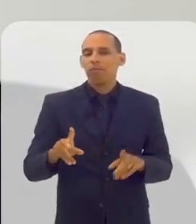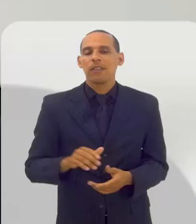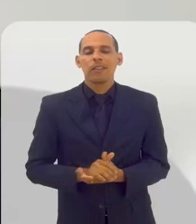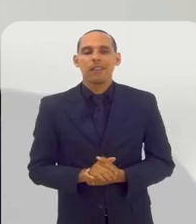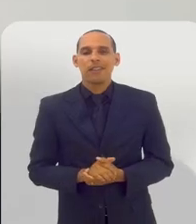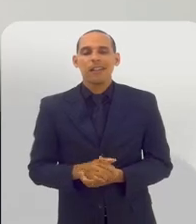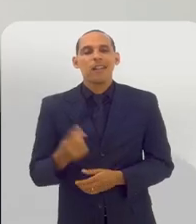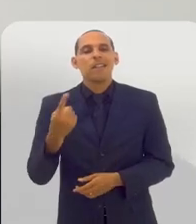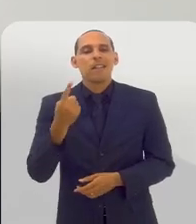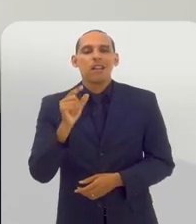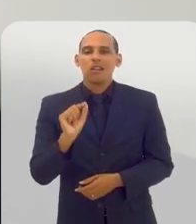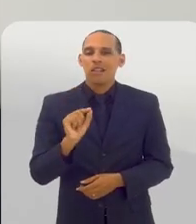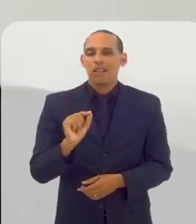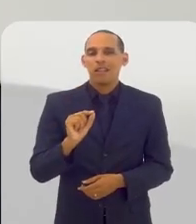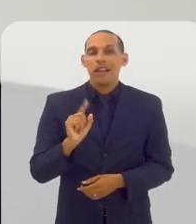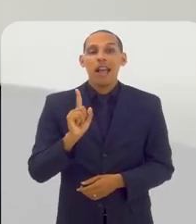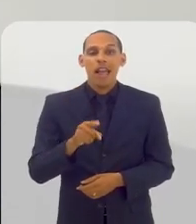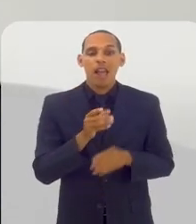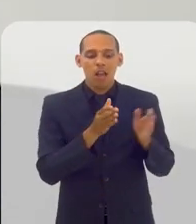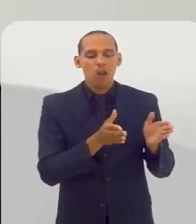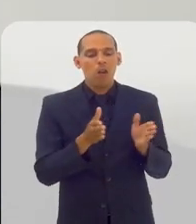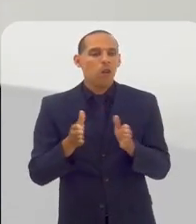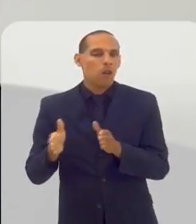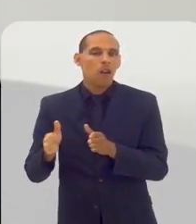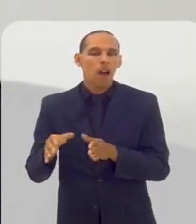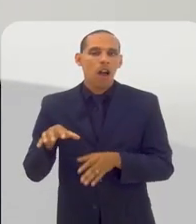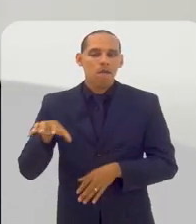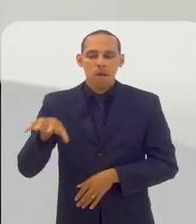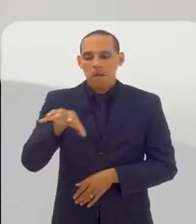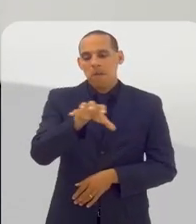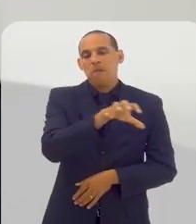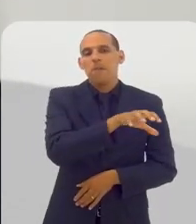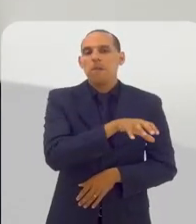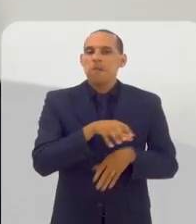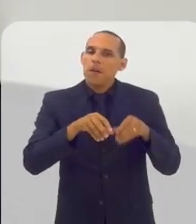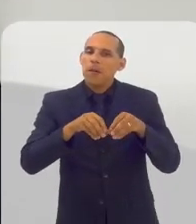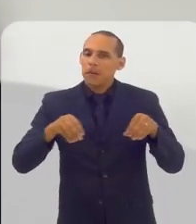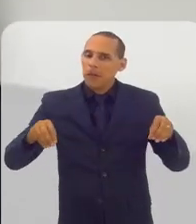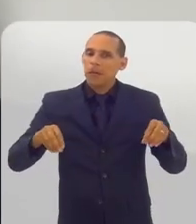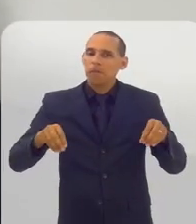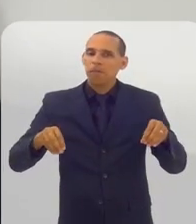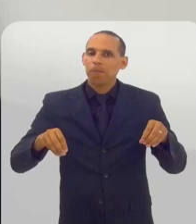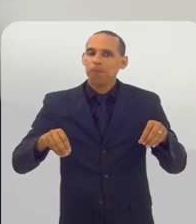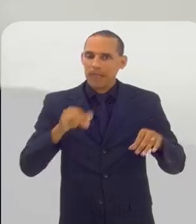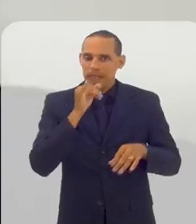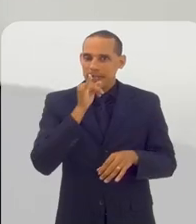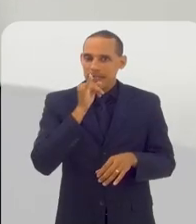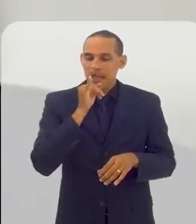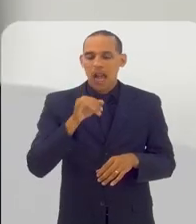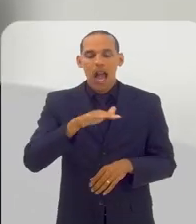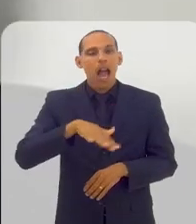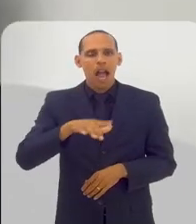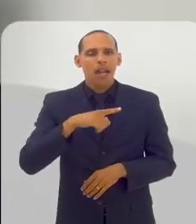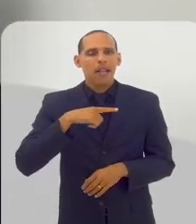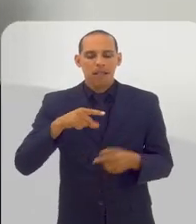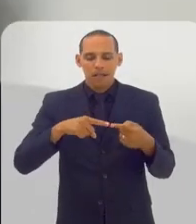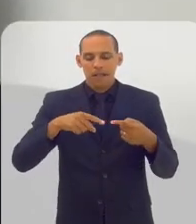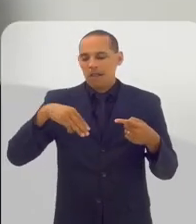diferenciadas primeiro é uma organização territorial então a gente pegou tem uma área